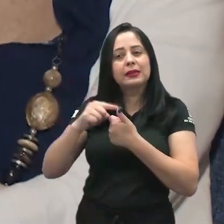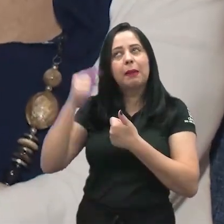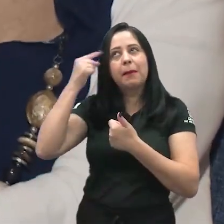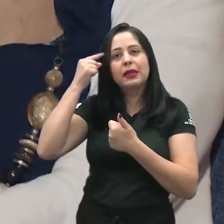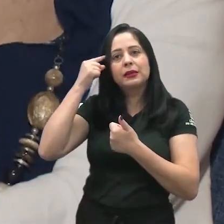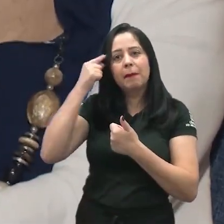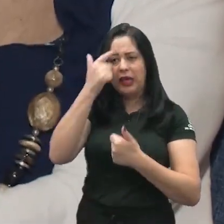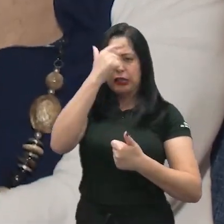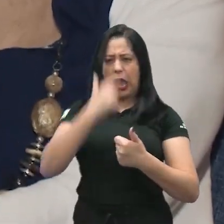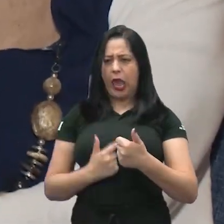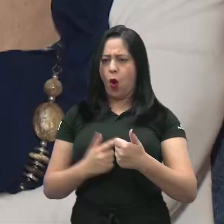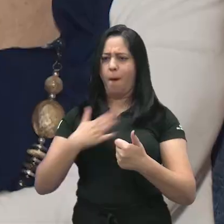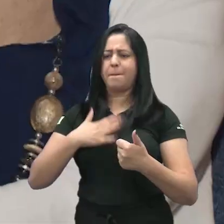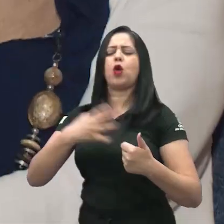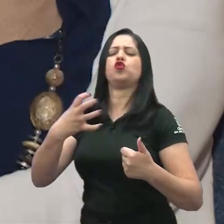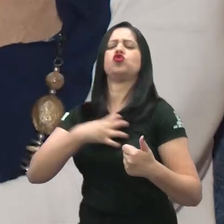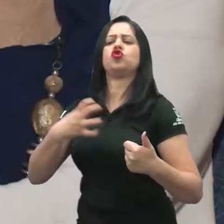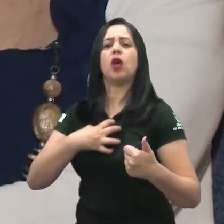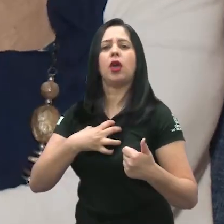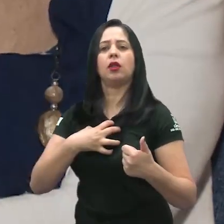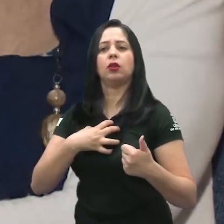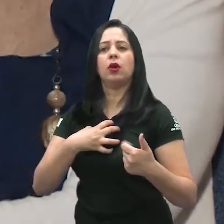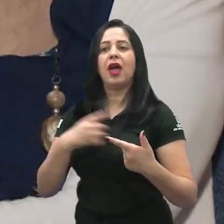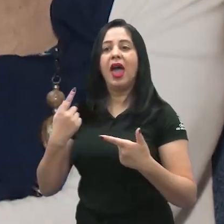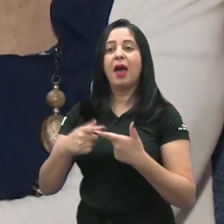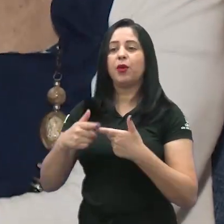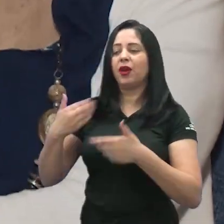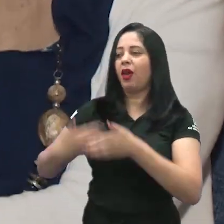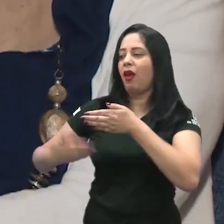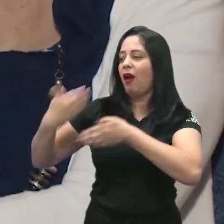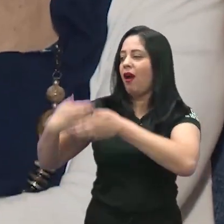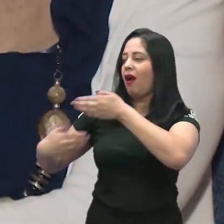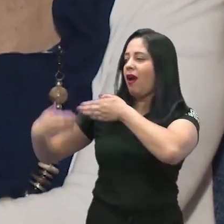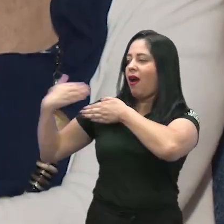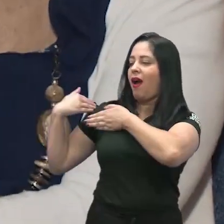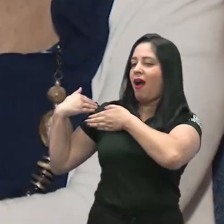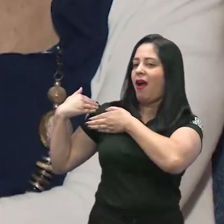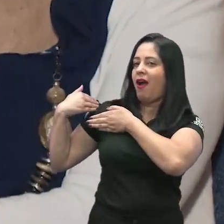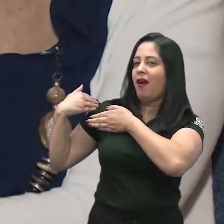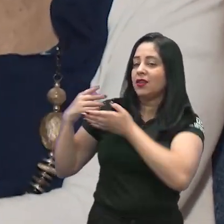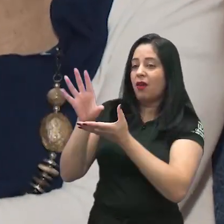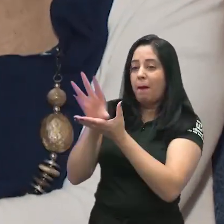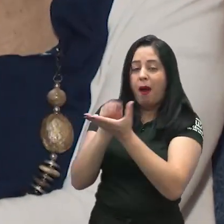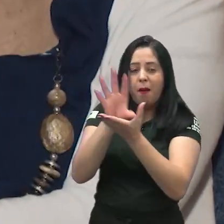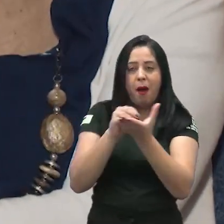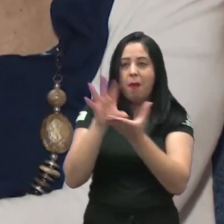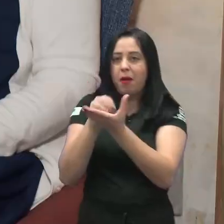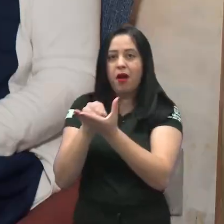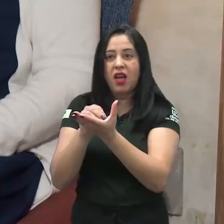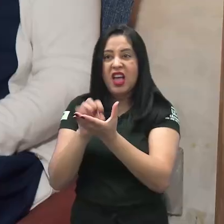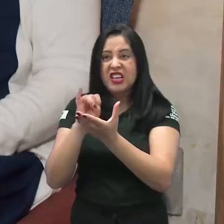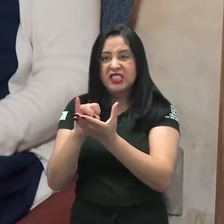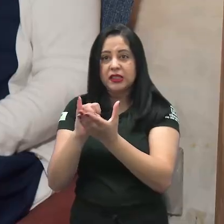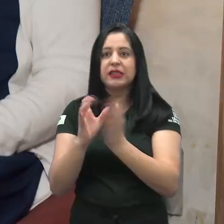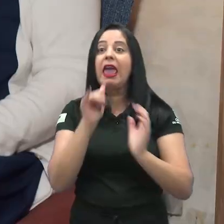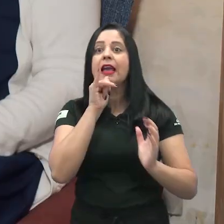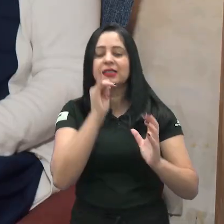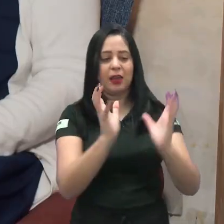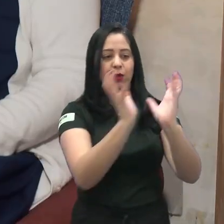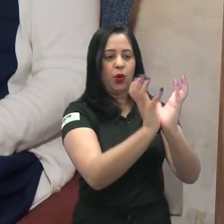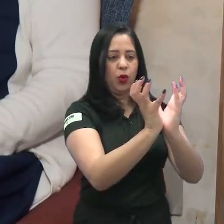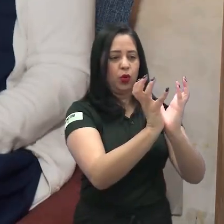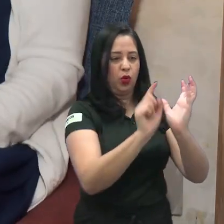verdade, eu sou assim, vem do nosso grupo. Muda de grupo, você muda o jeito de pensar. Uma pessoa